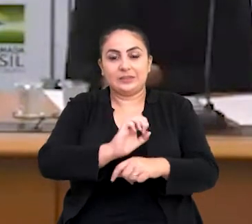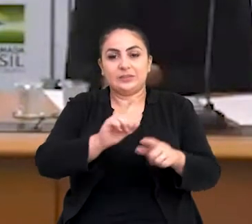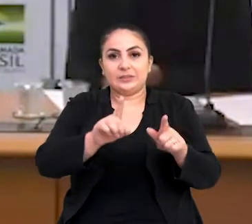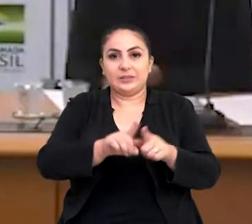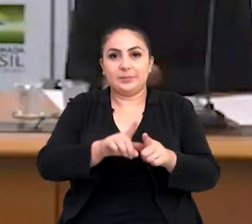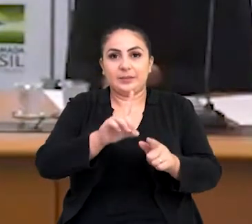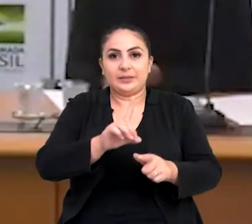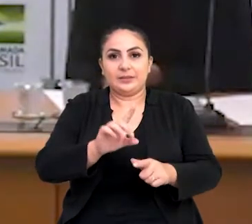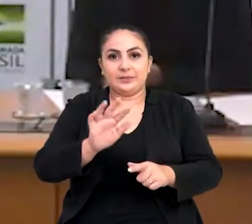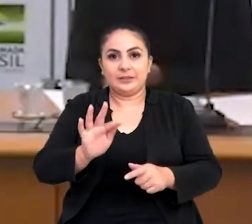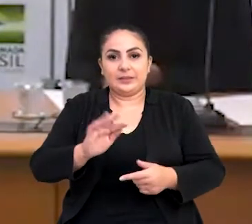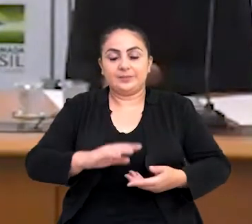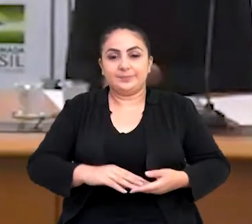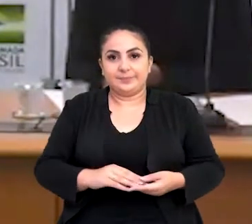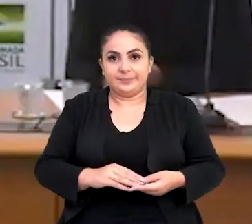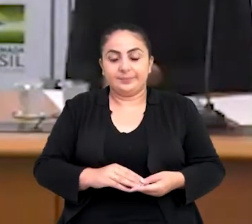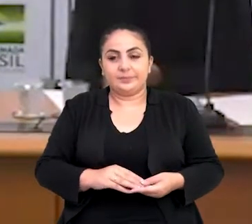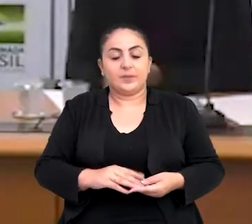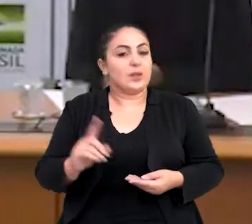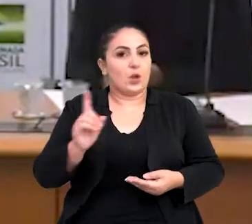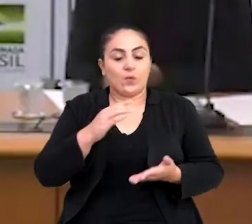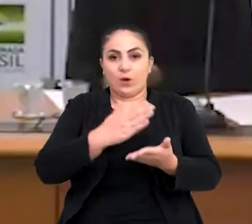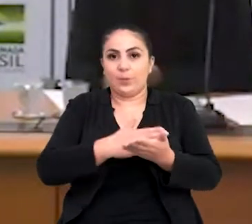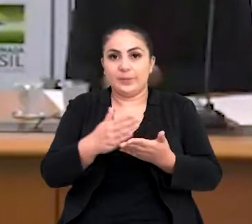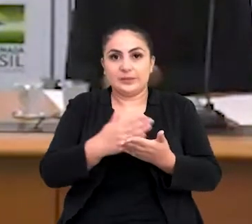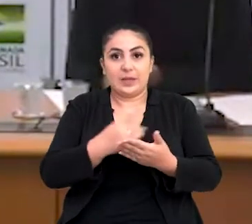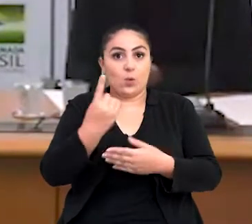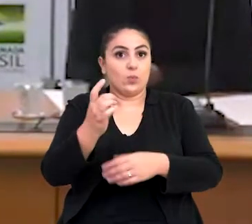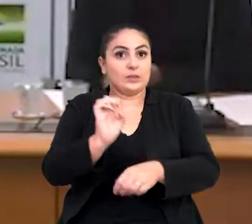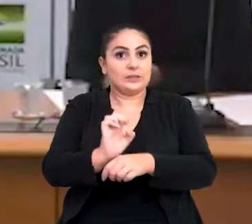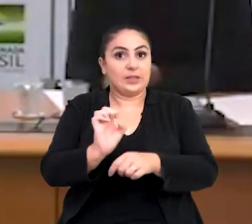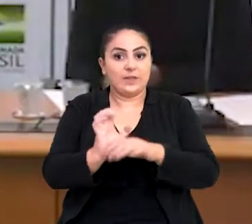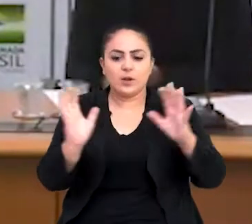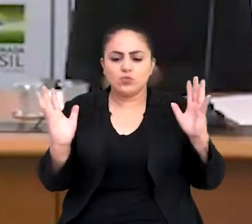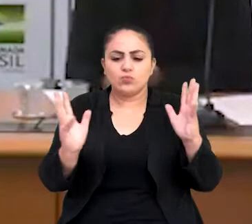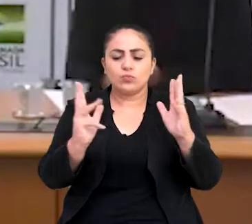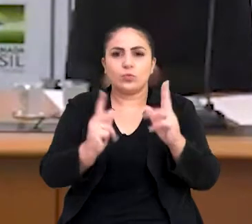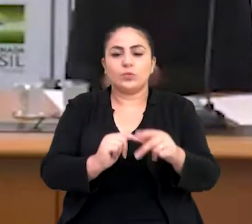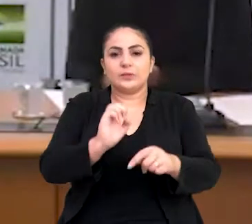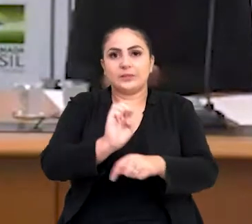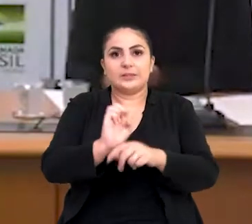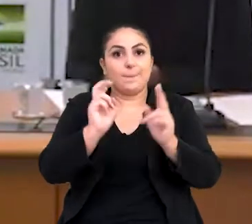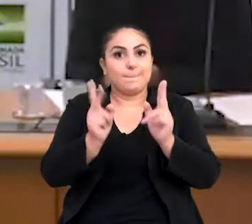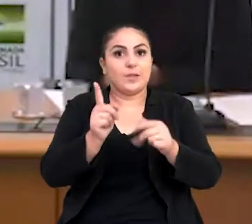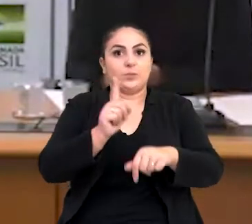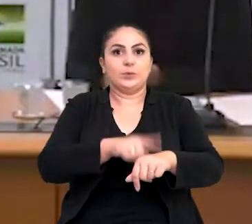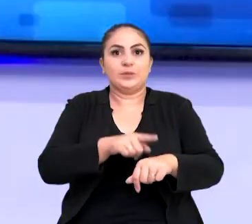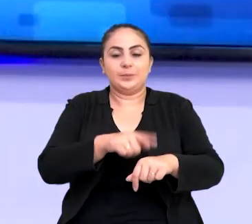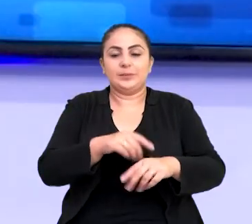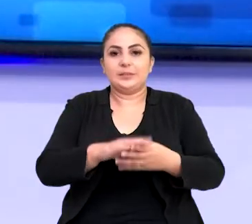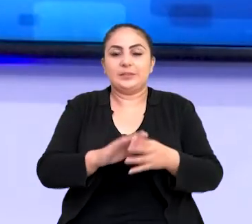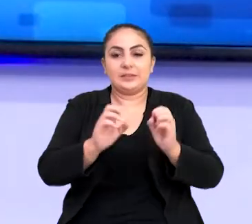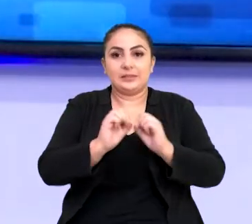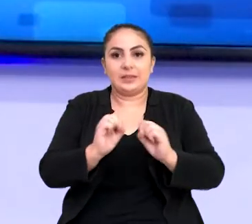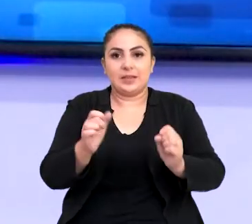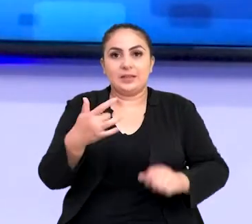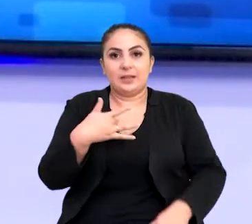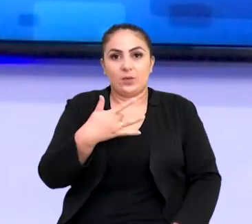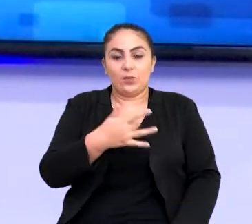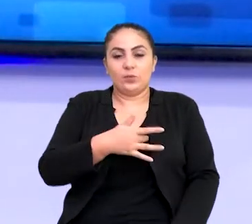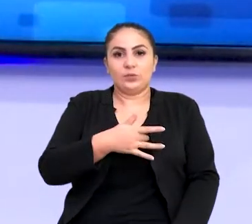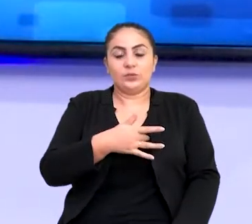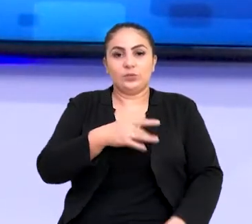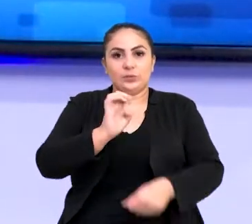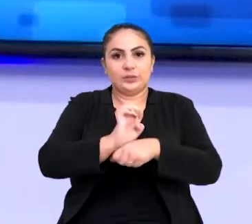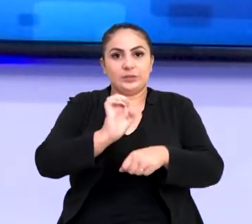e no Distrito Federal. Então, não vai começar por um estado, ela começará em todos os estados ao mesmo tempo. Secretária de Saúde